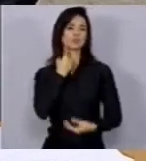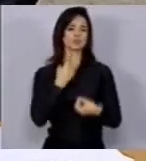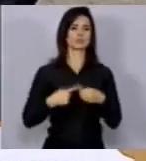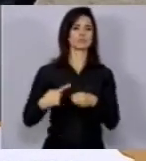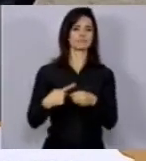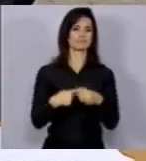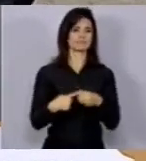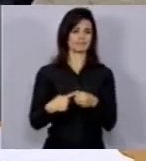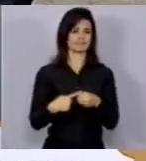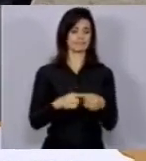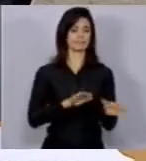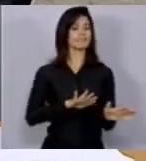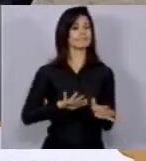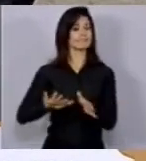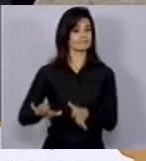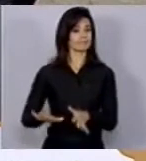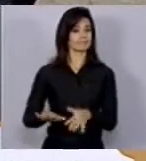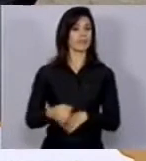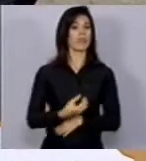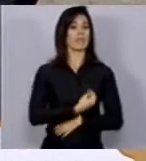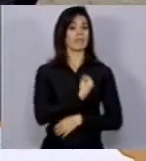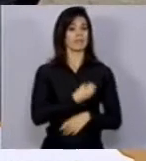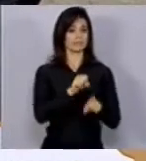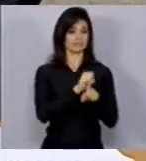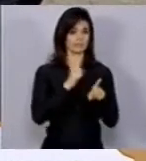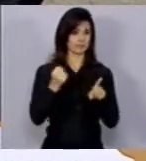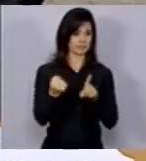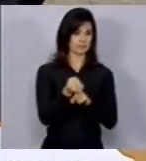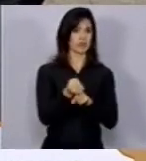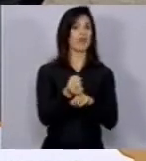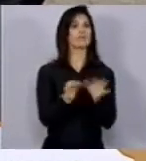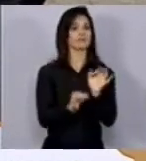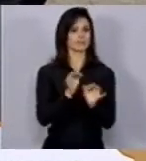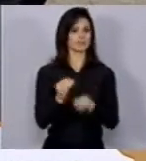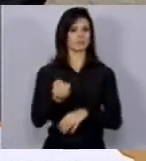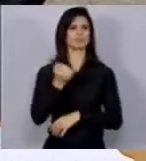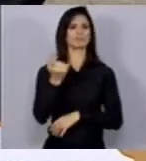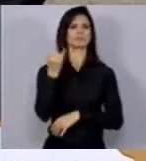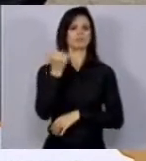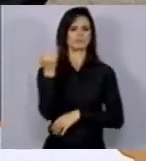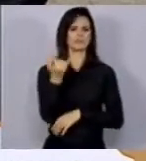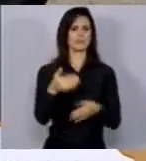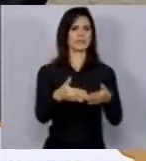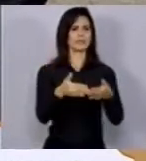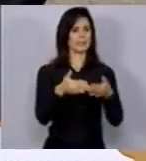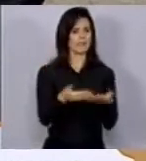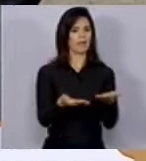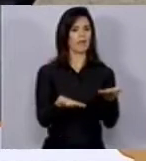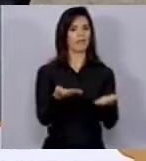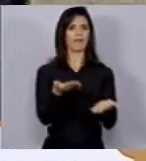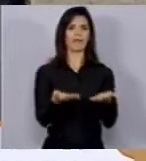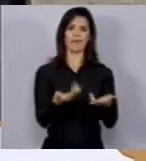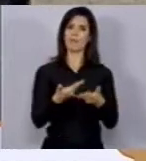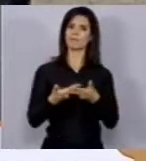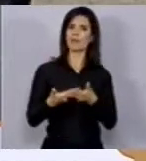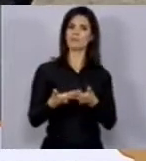do judiciário nesta quadra delicada da vida nacional, que reclama equilíbrio e temperança. Dos